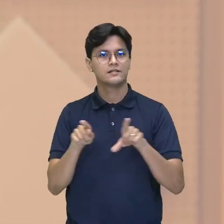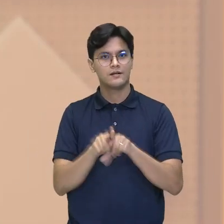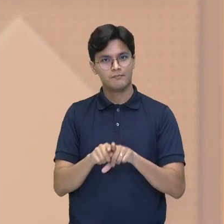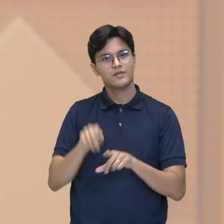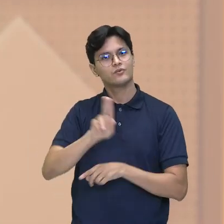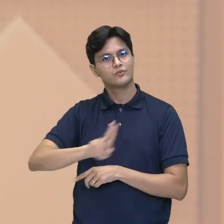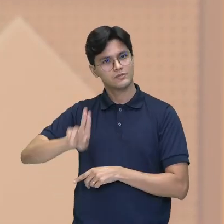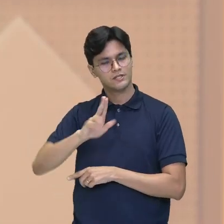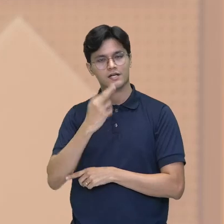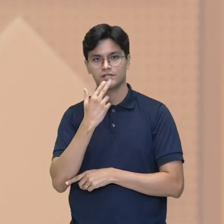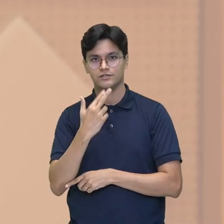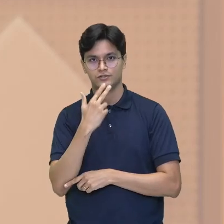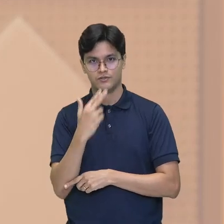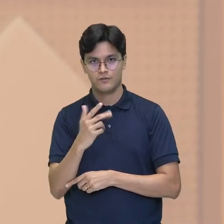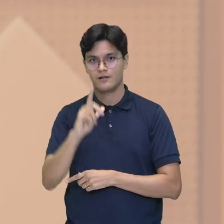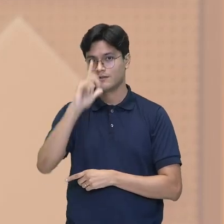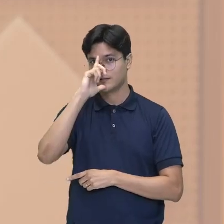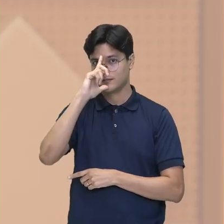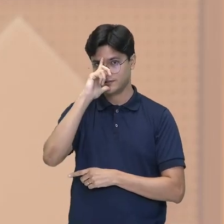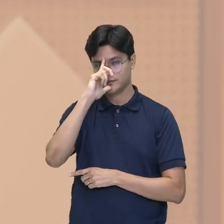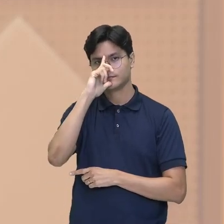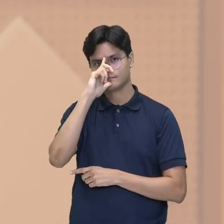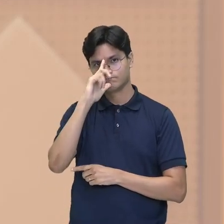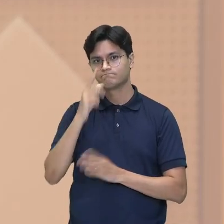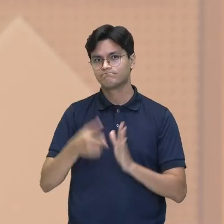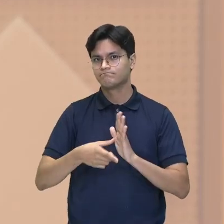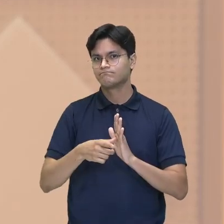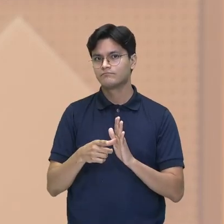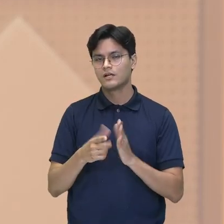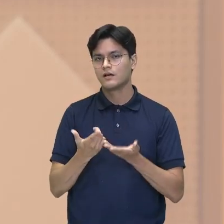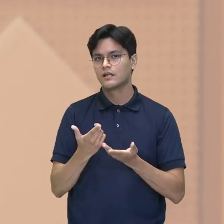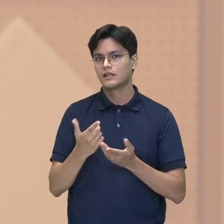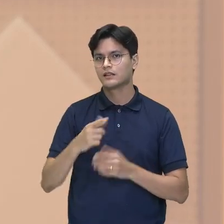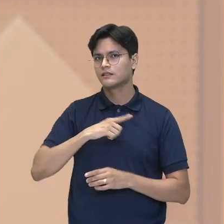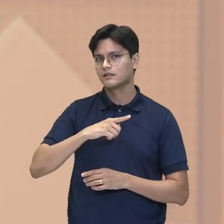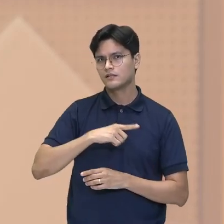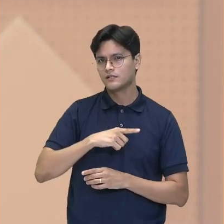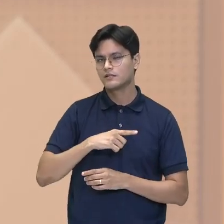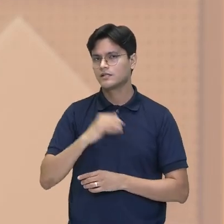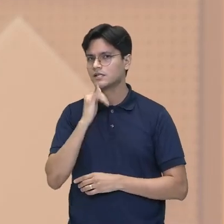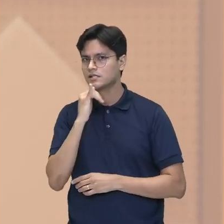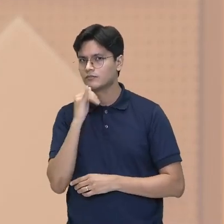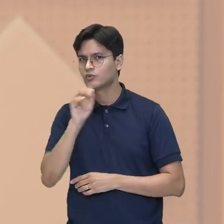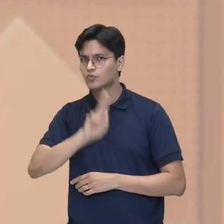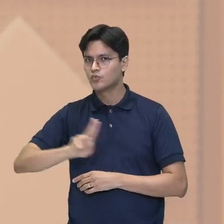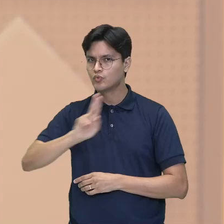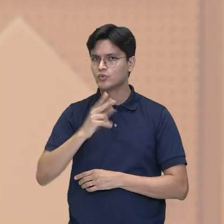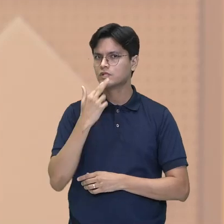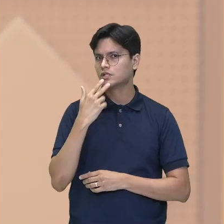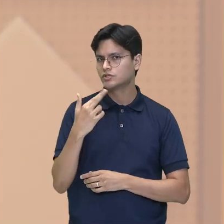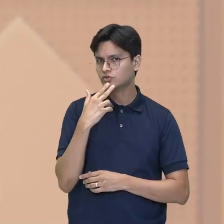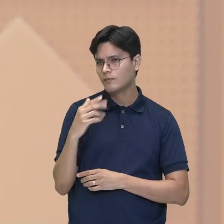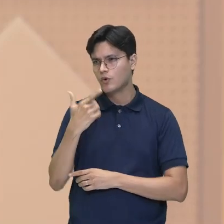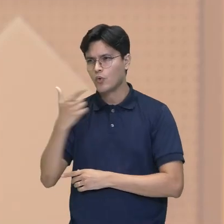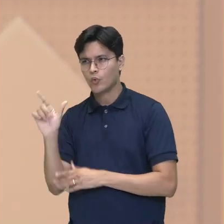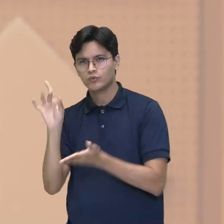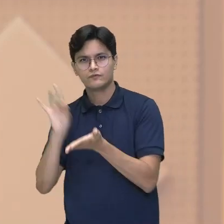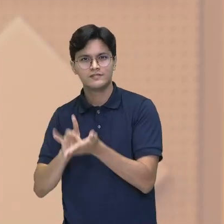língua latina. Não havia a presença de outra língua oficial dentro desse período, ou